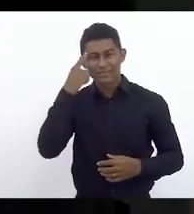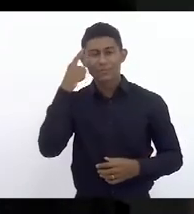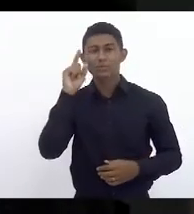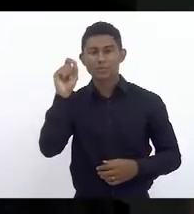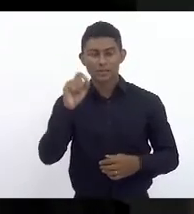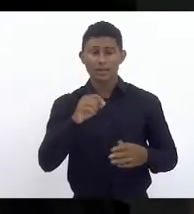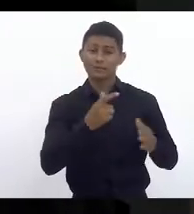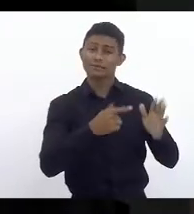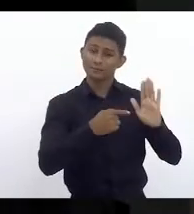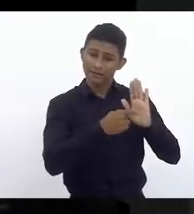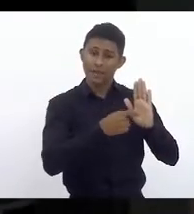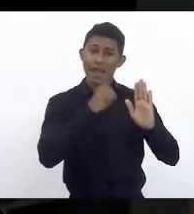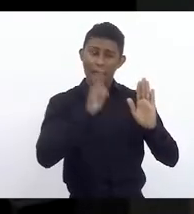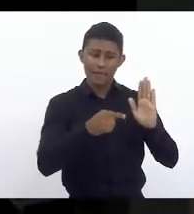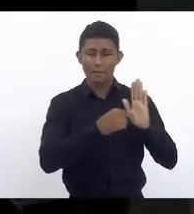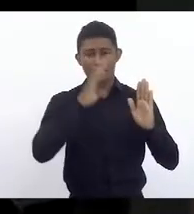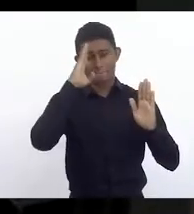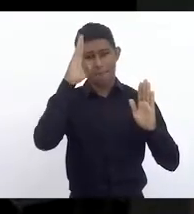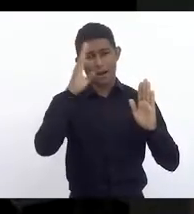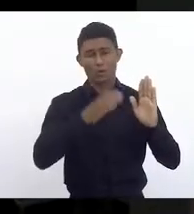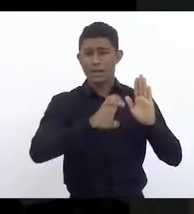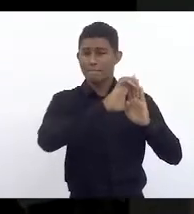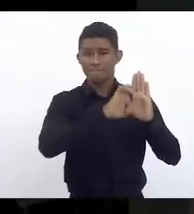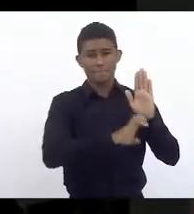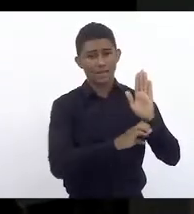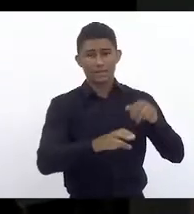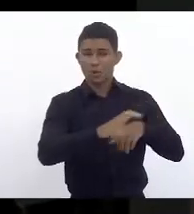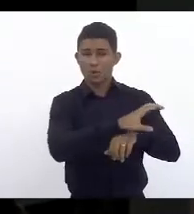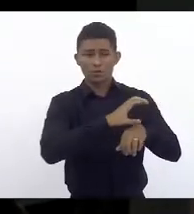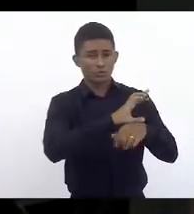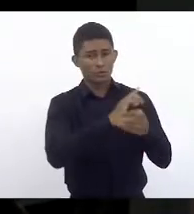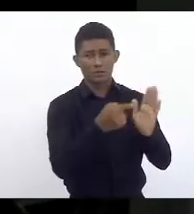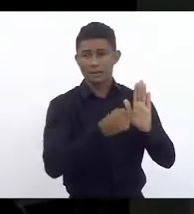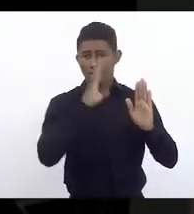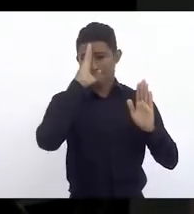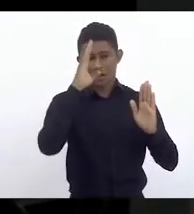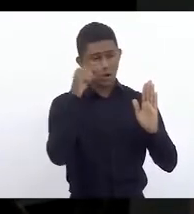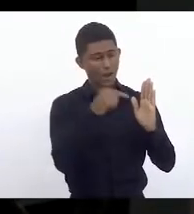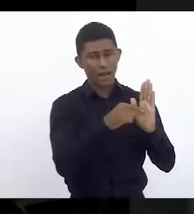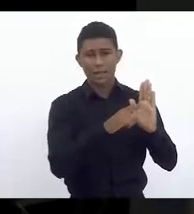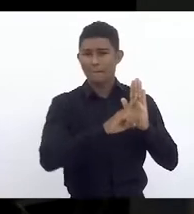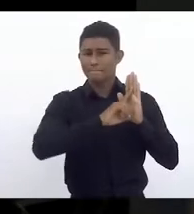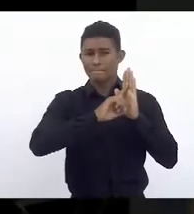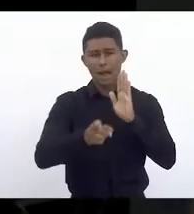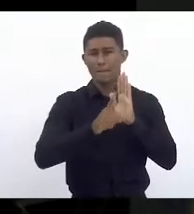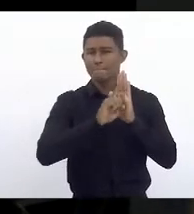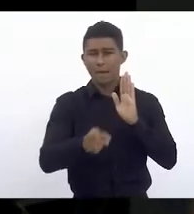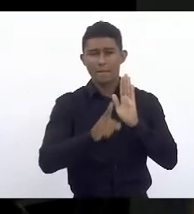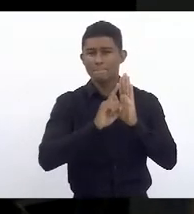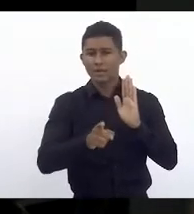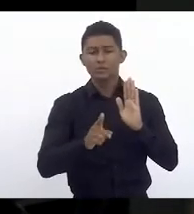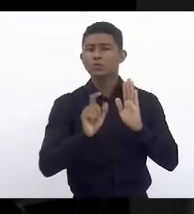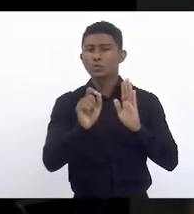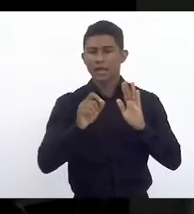guia. A emenda constitucional é que tem que nortear as ações que vão